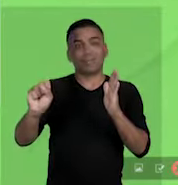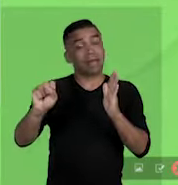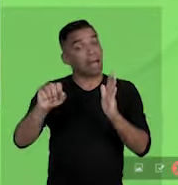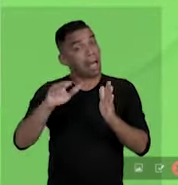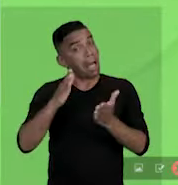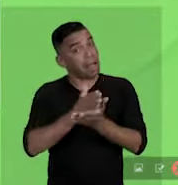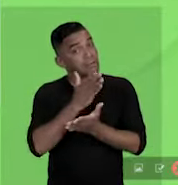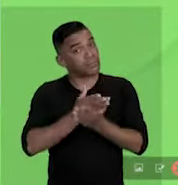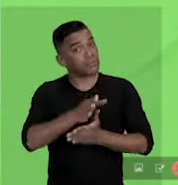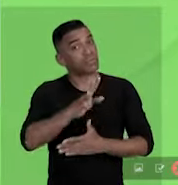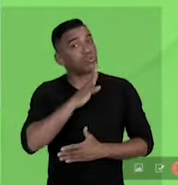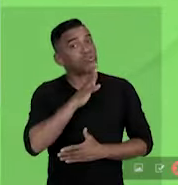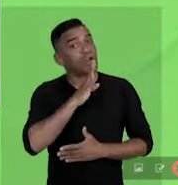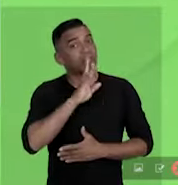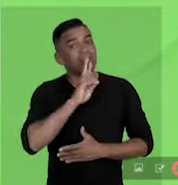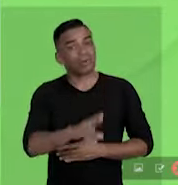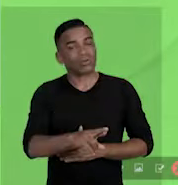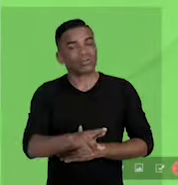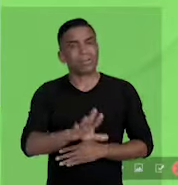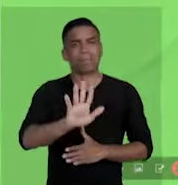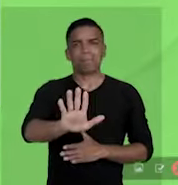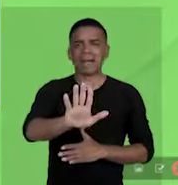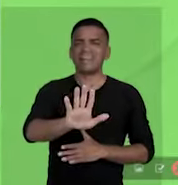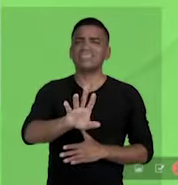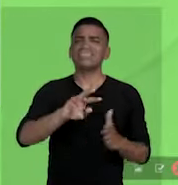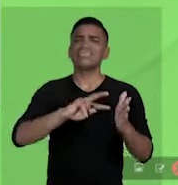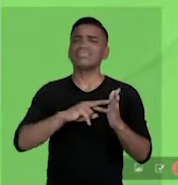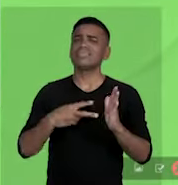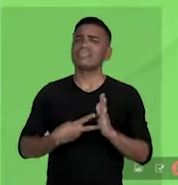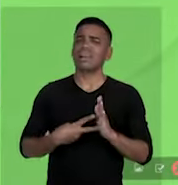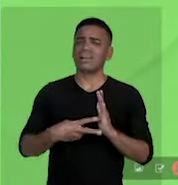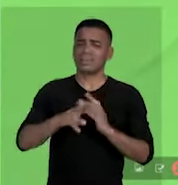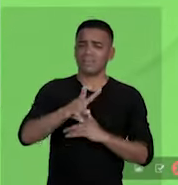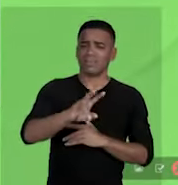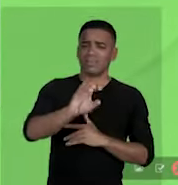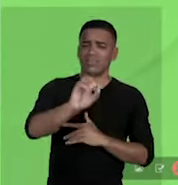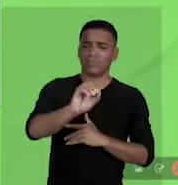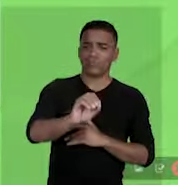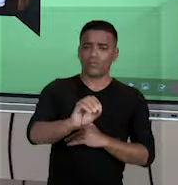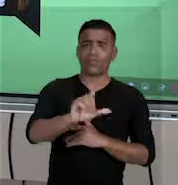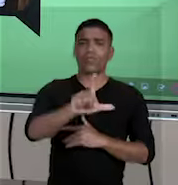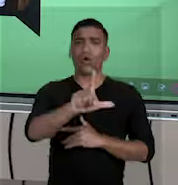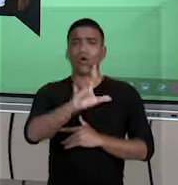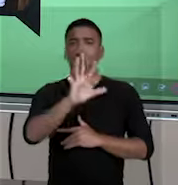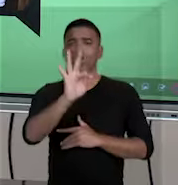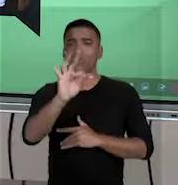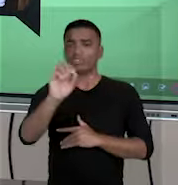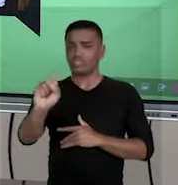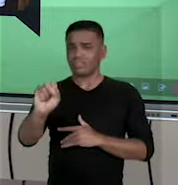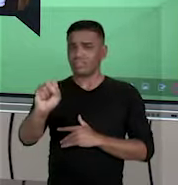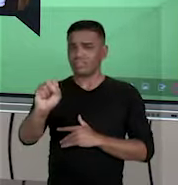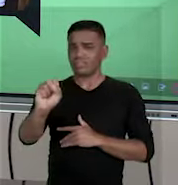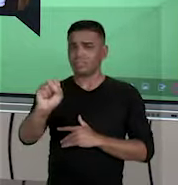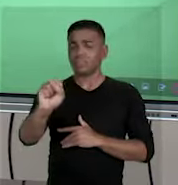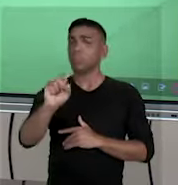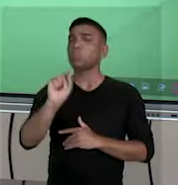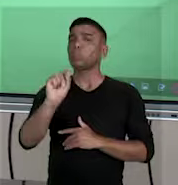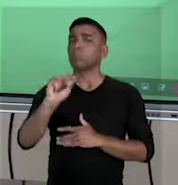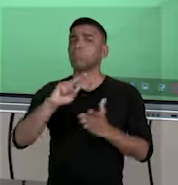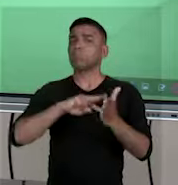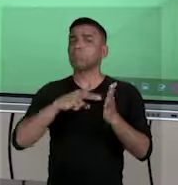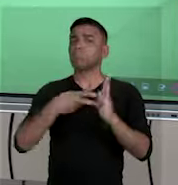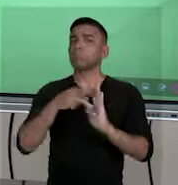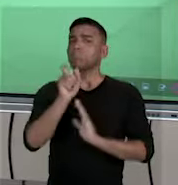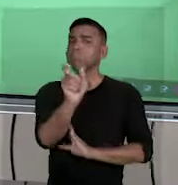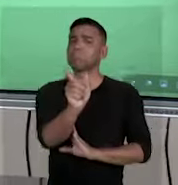resposta. Mas será que você sabe o que significa volt ou voltagem? Você sabe o que isso significa? Se